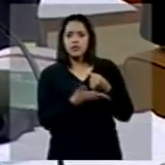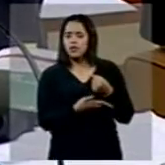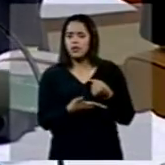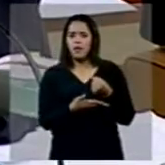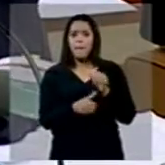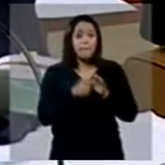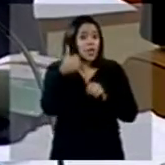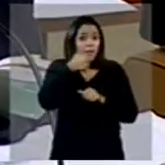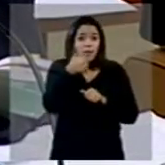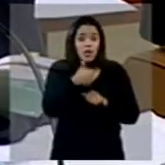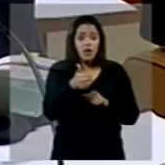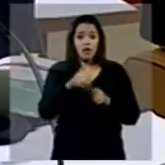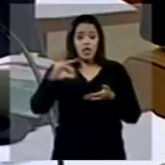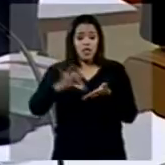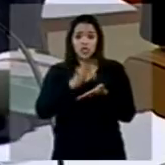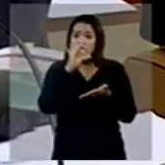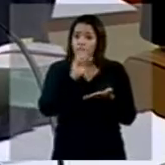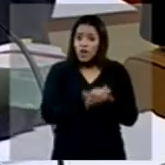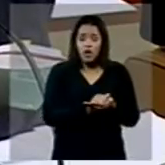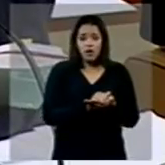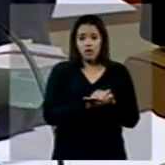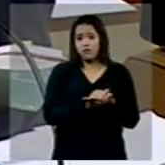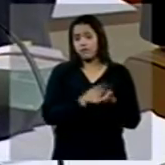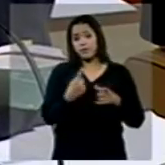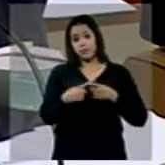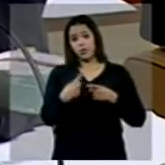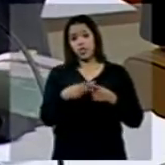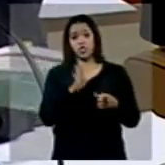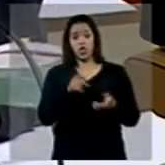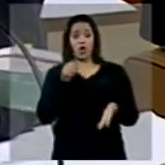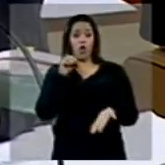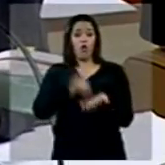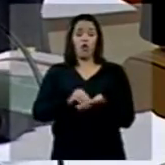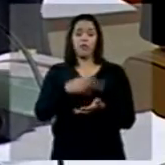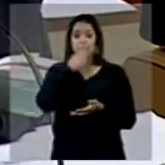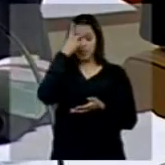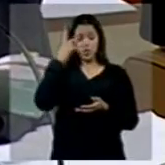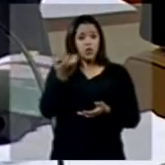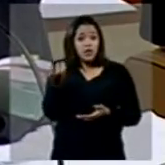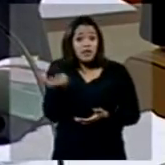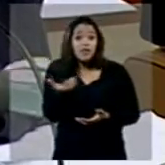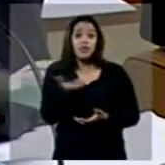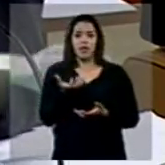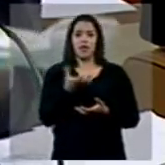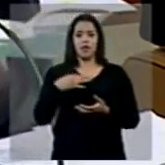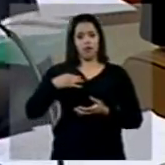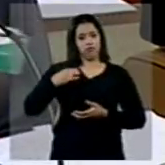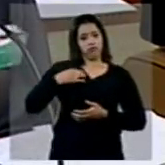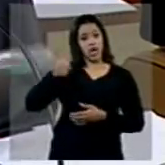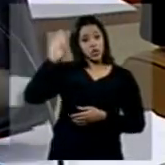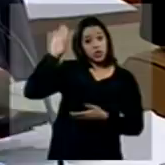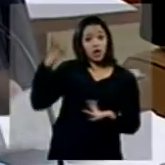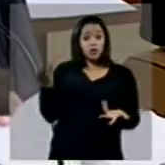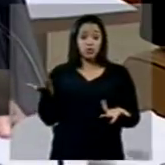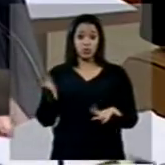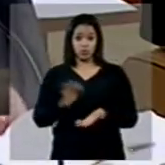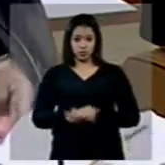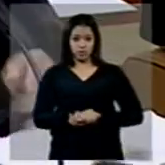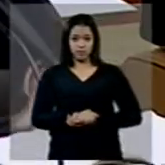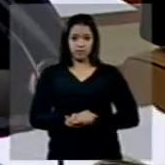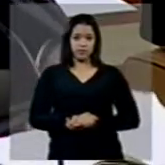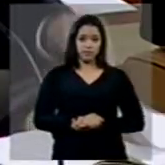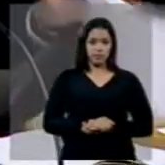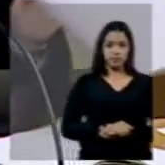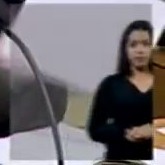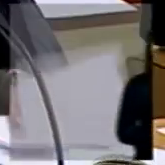dessa identificação necessária e que se impõe, inclusive, àqueles que querem concorrer à eleição. Isso, Vossa Excelência, me dá.